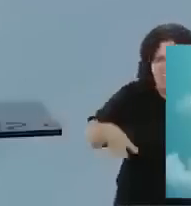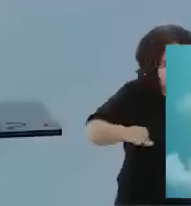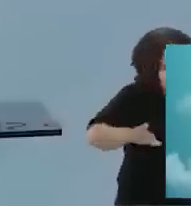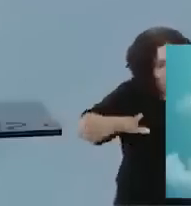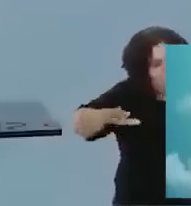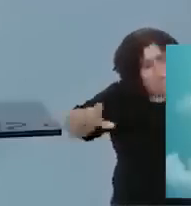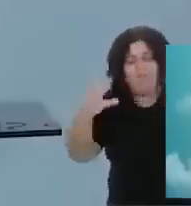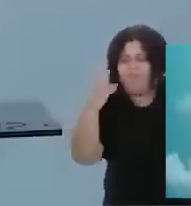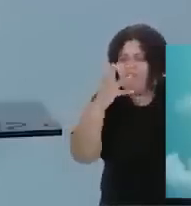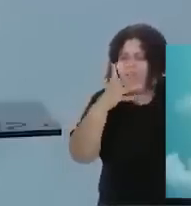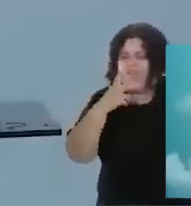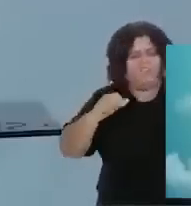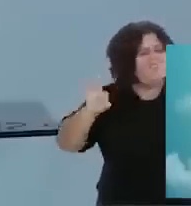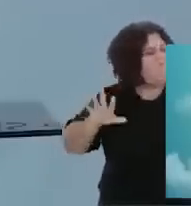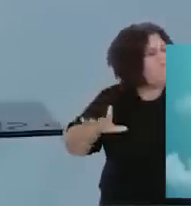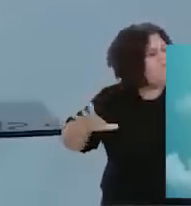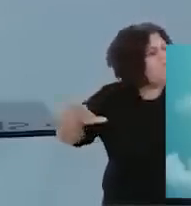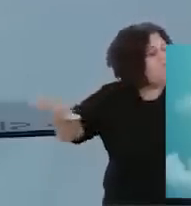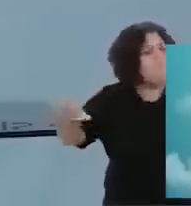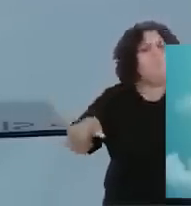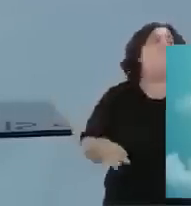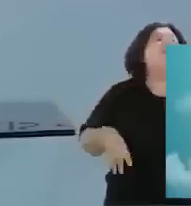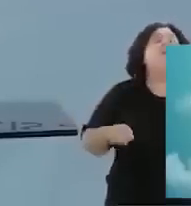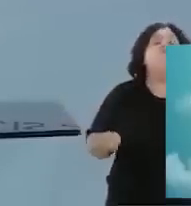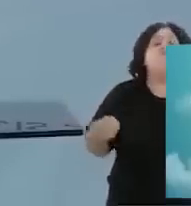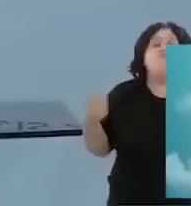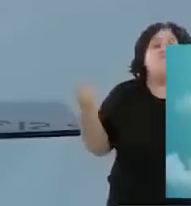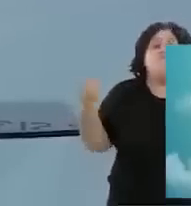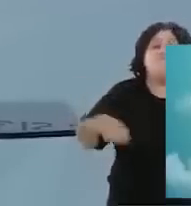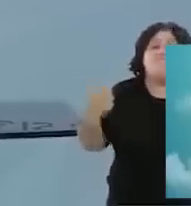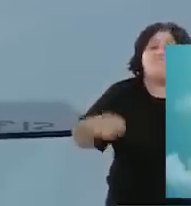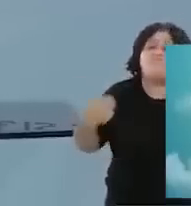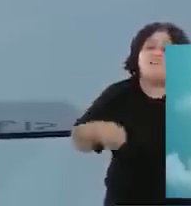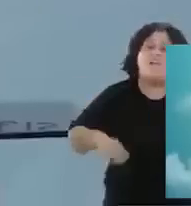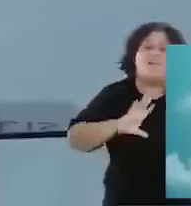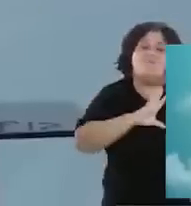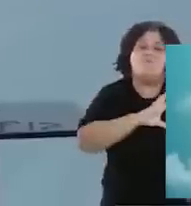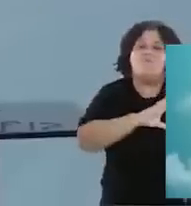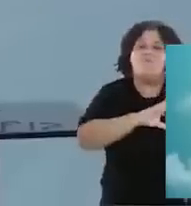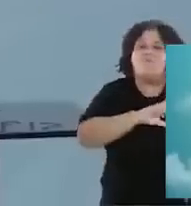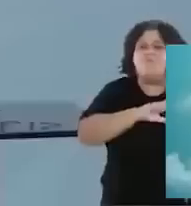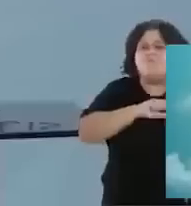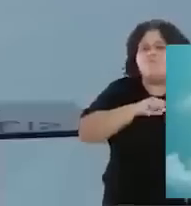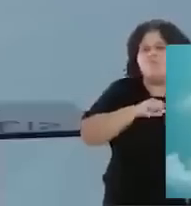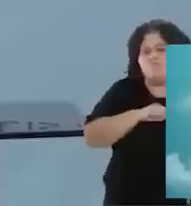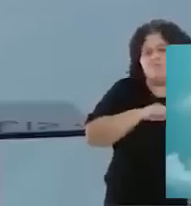é a questão do amor. As pessoas precisam ser amadas.